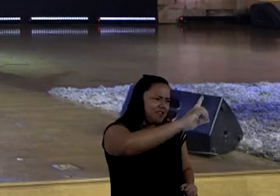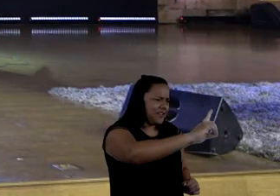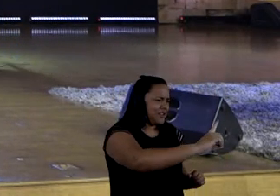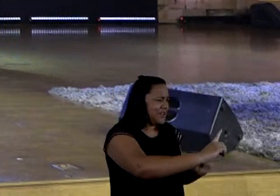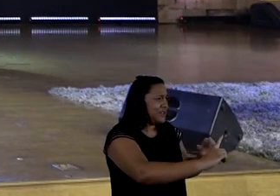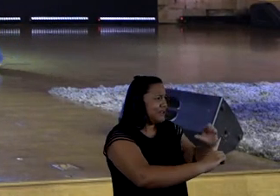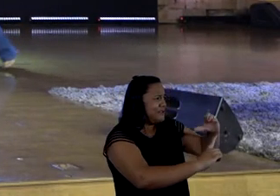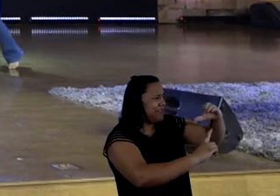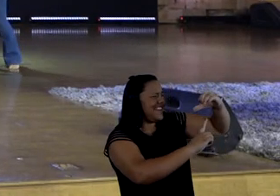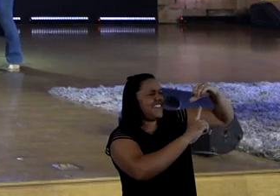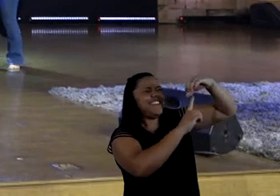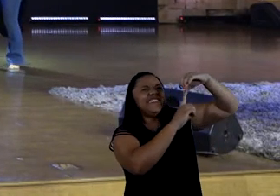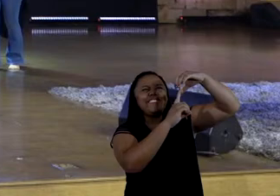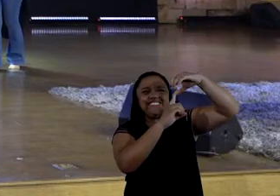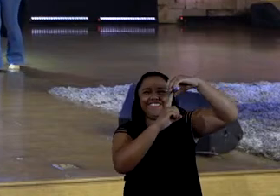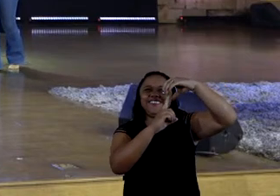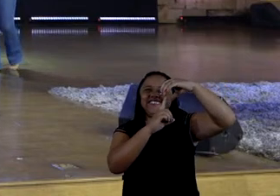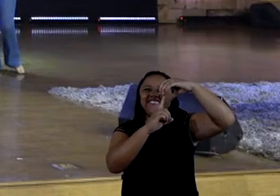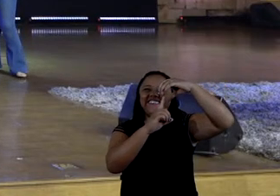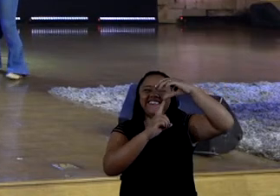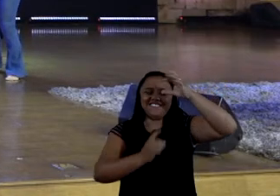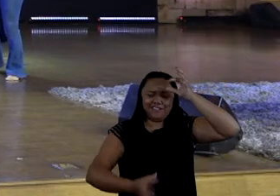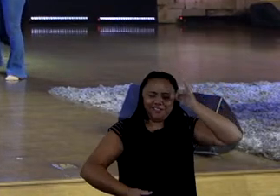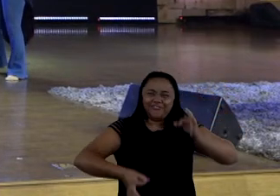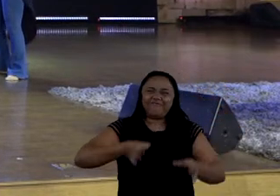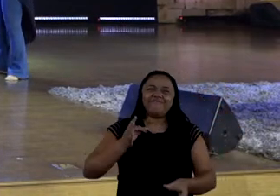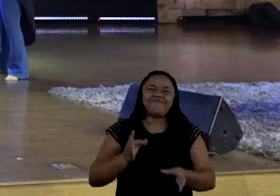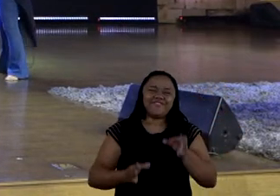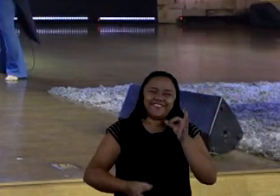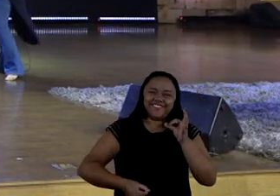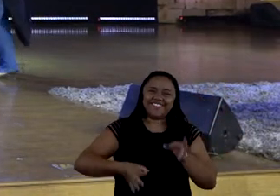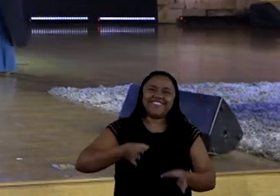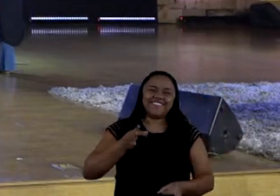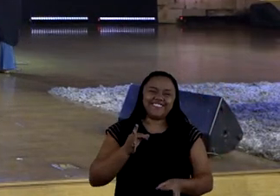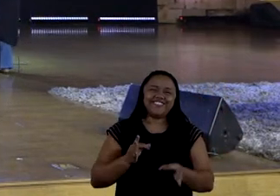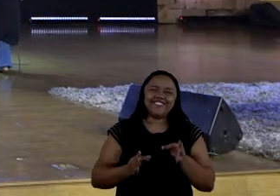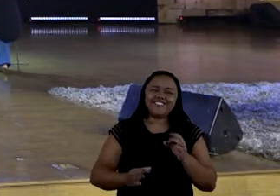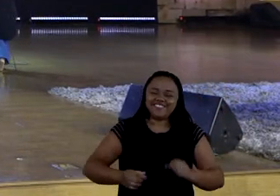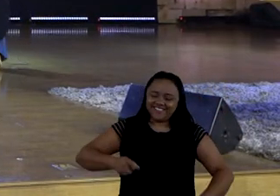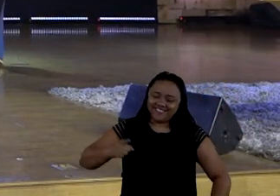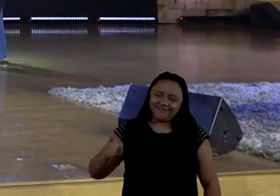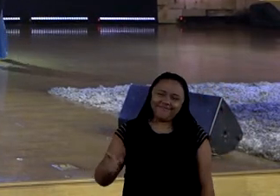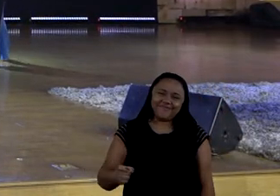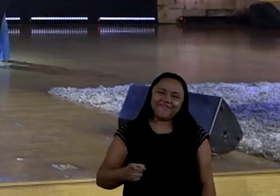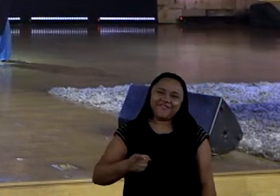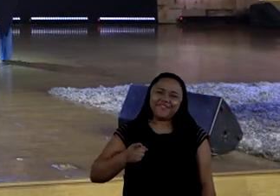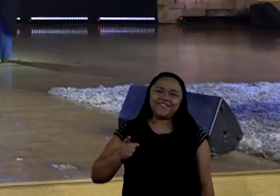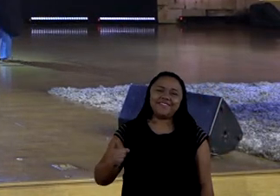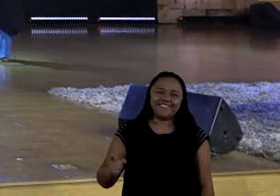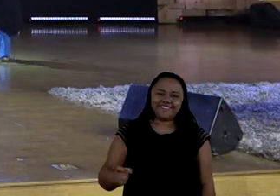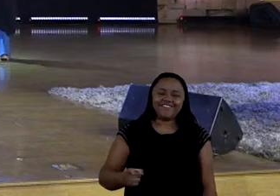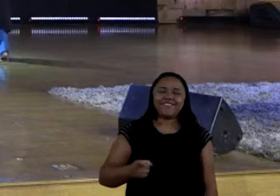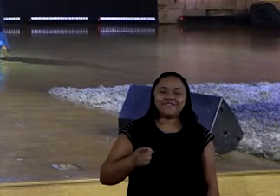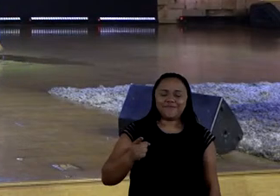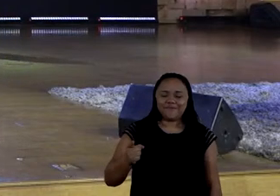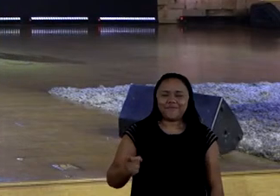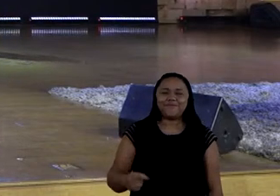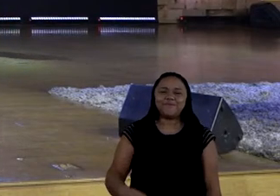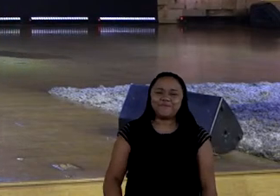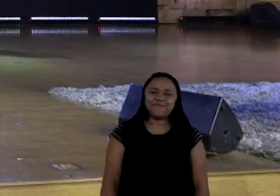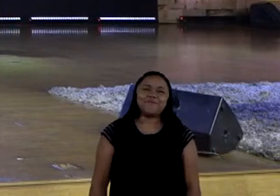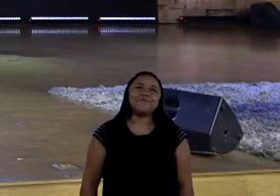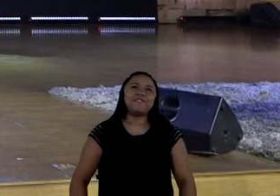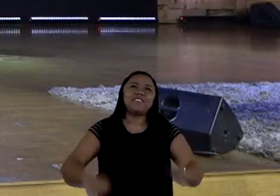Viu? Precisa melhorar esse microfone para pastor aqui, cara. Som, coloca um pouco